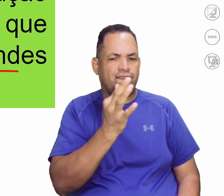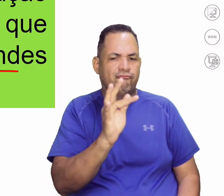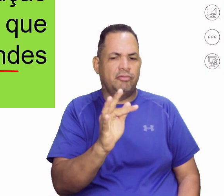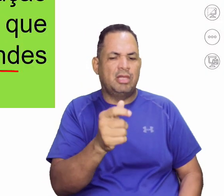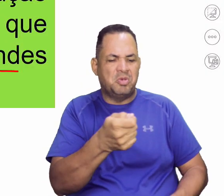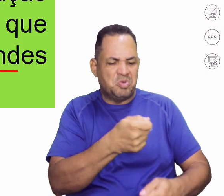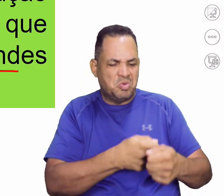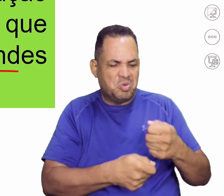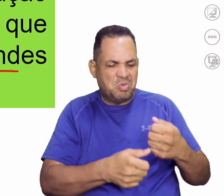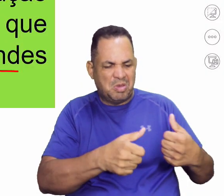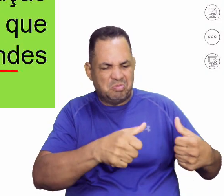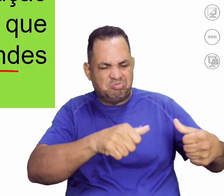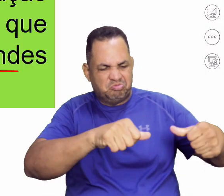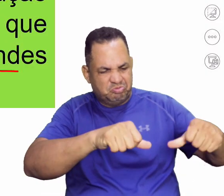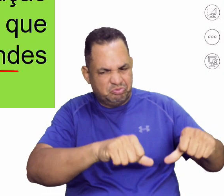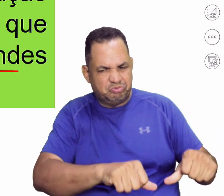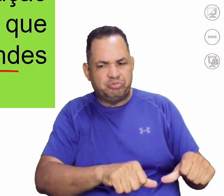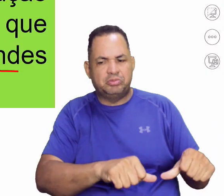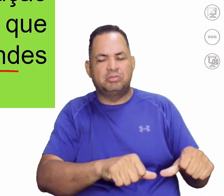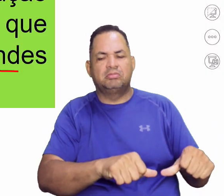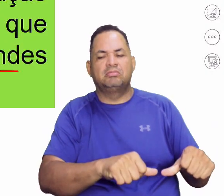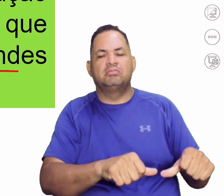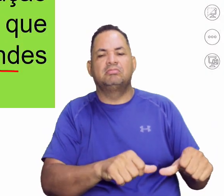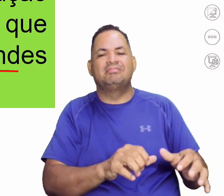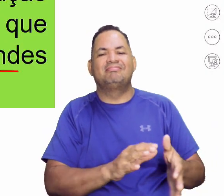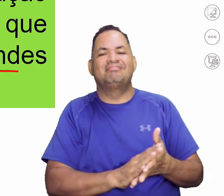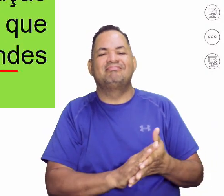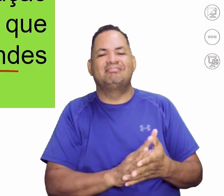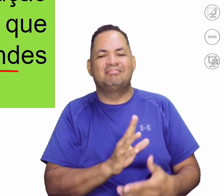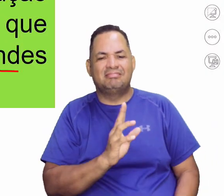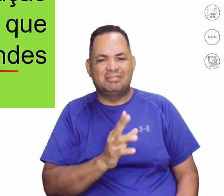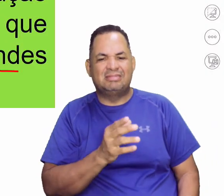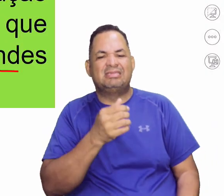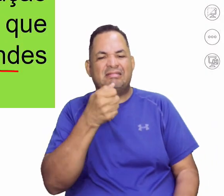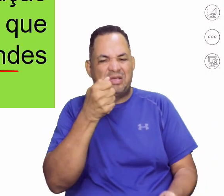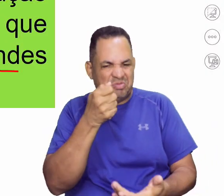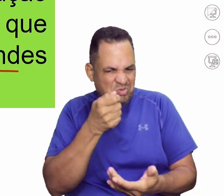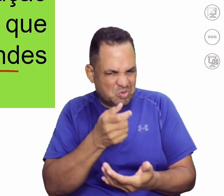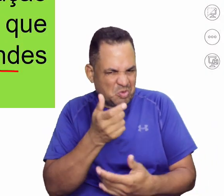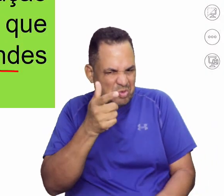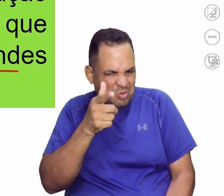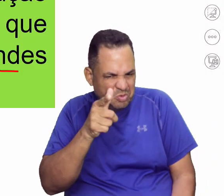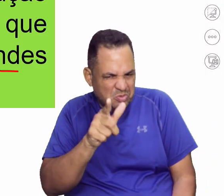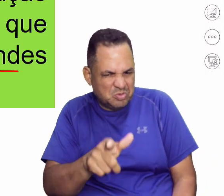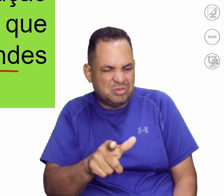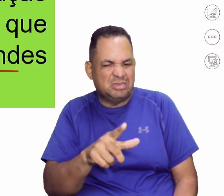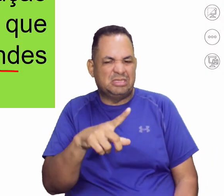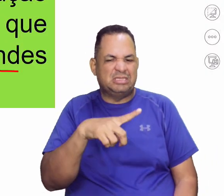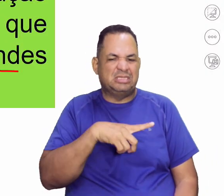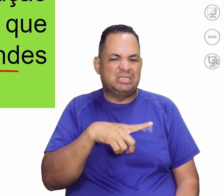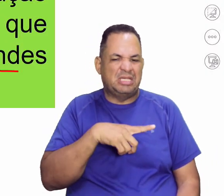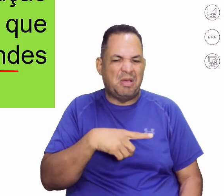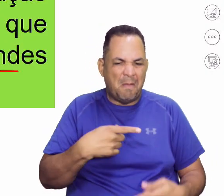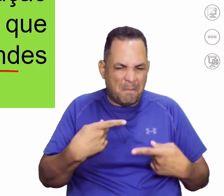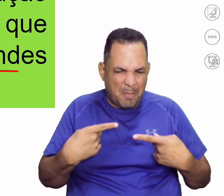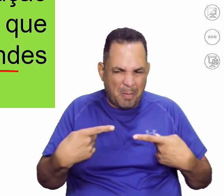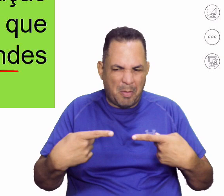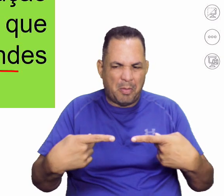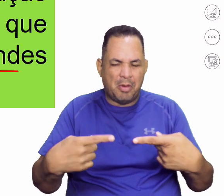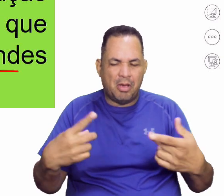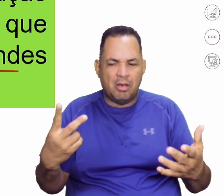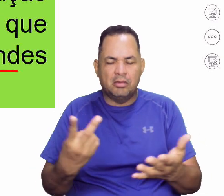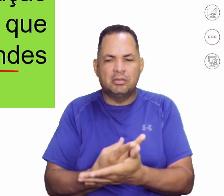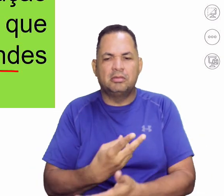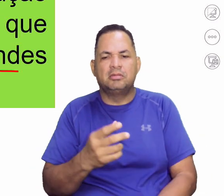economia em frangalhos, eles vão resistir ainda. Vai haver muitas guerras onde